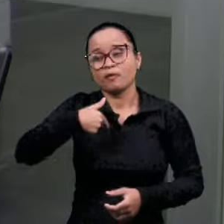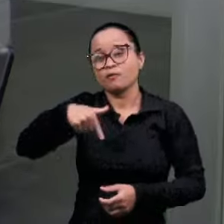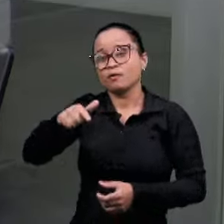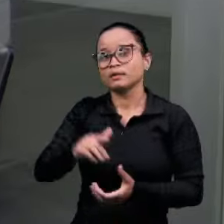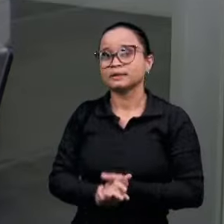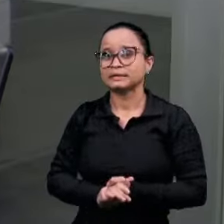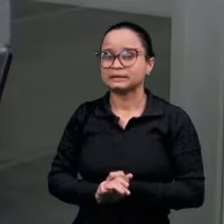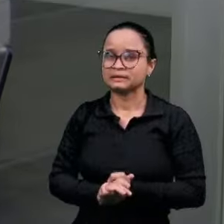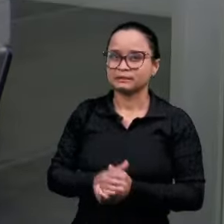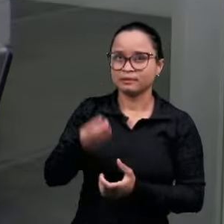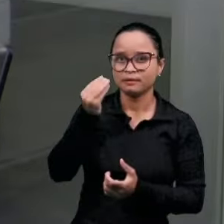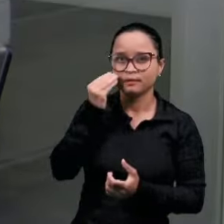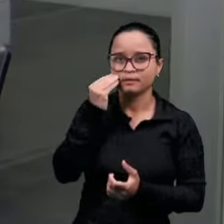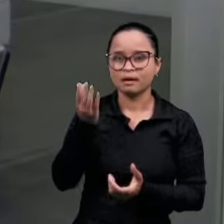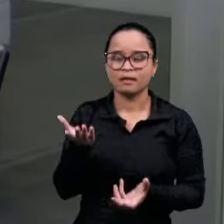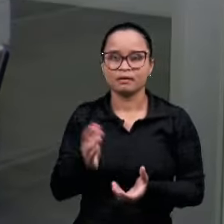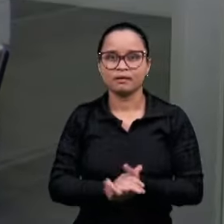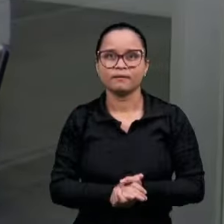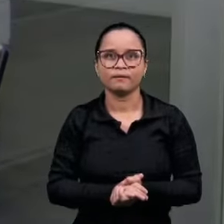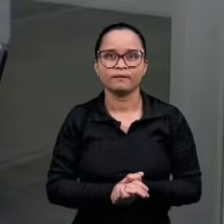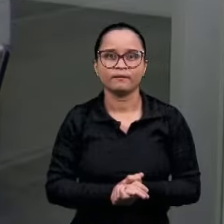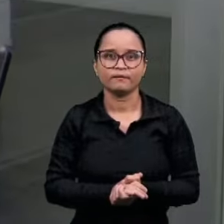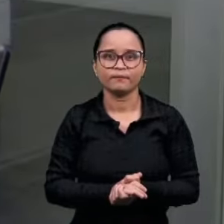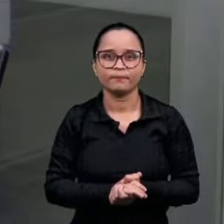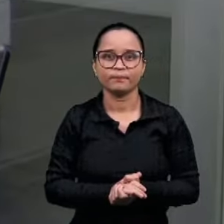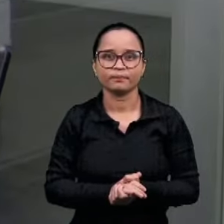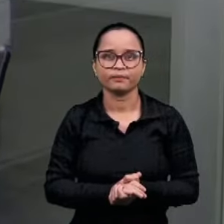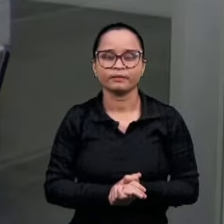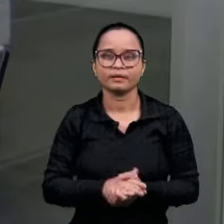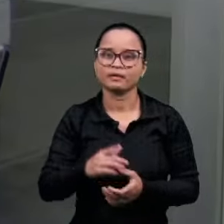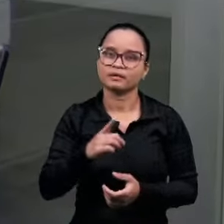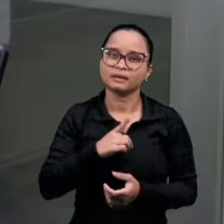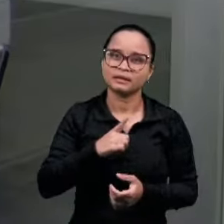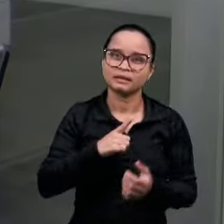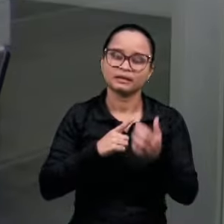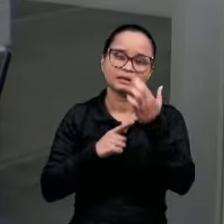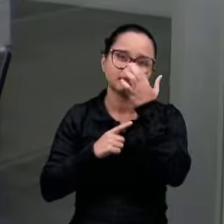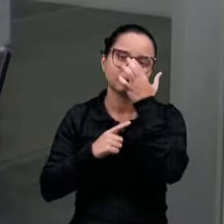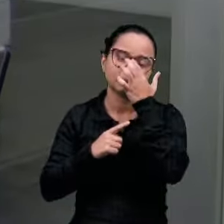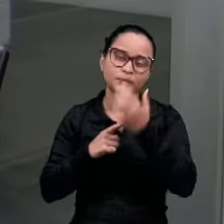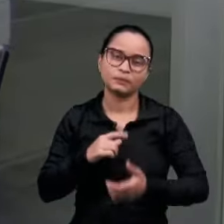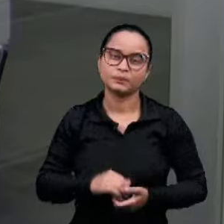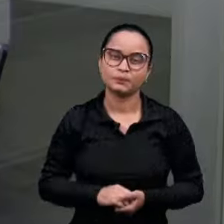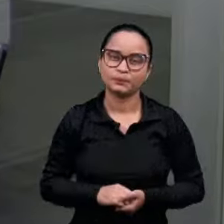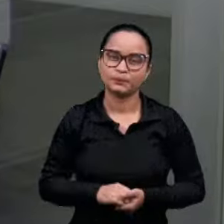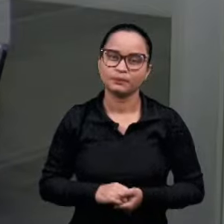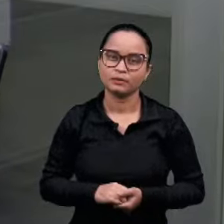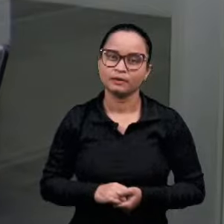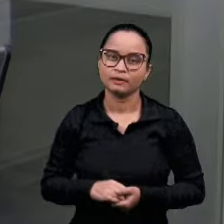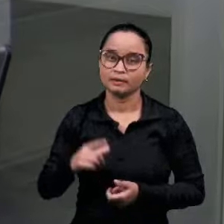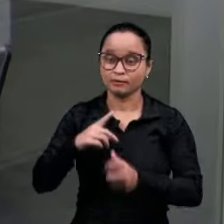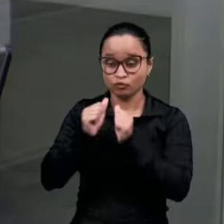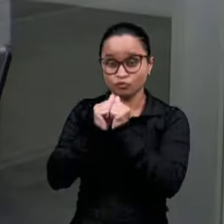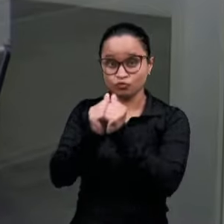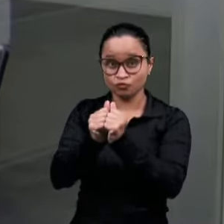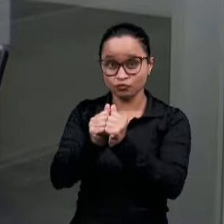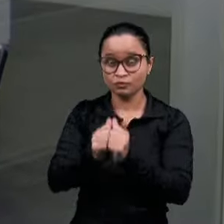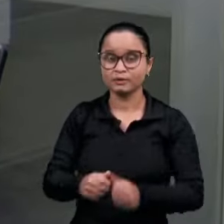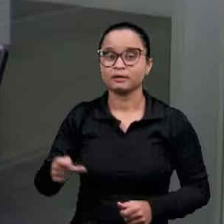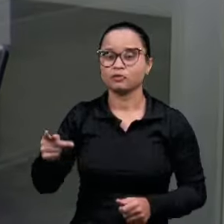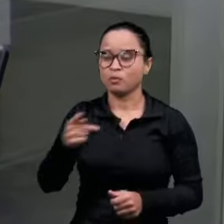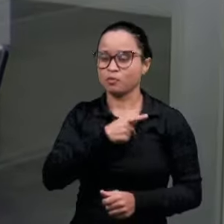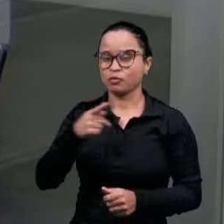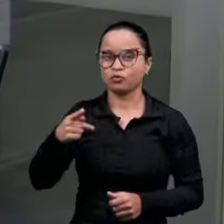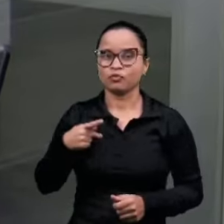as condições. Eu tinha um companheiro que era um pastor que estava na igreja de Niterói